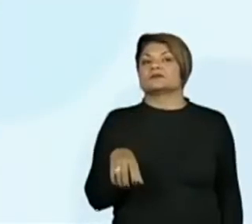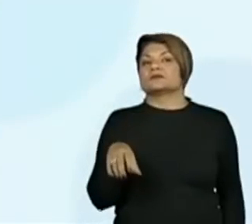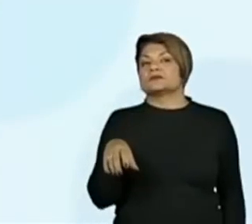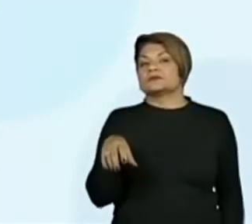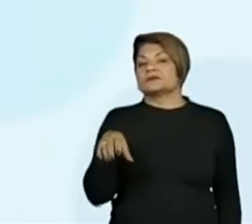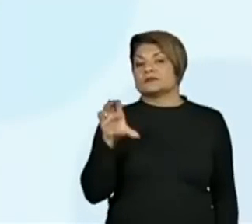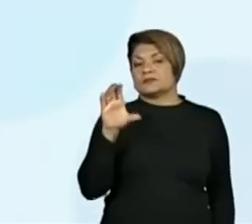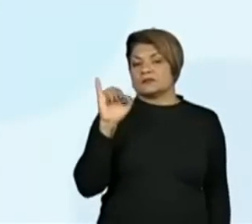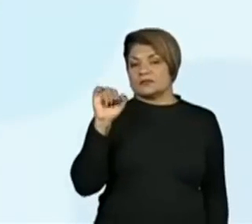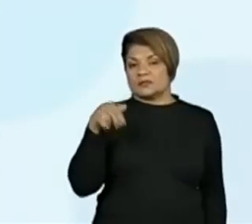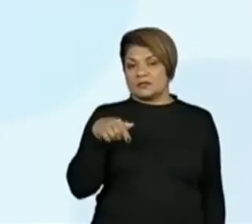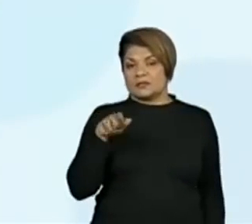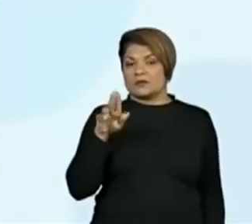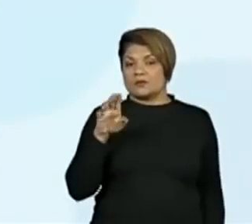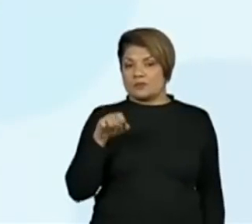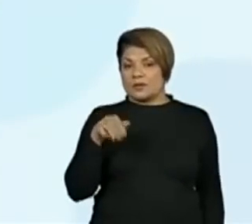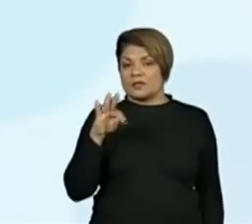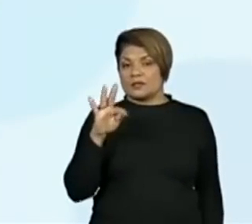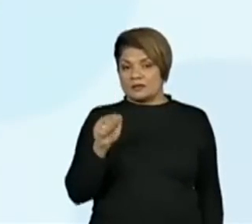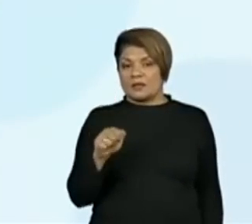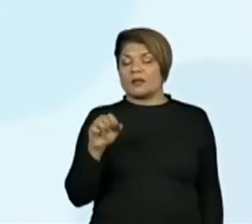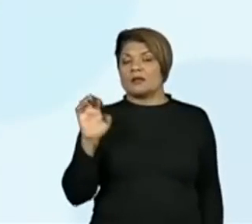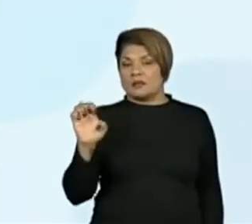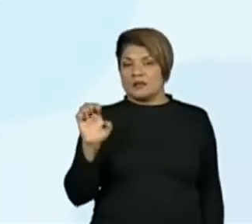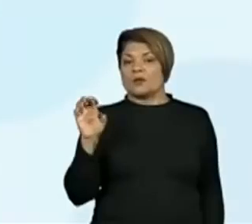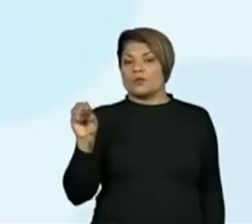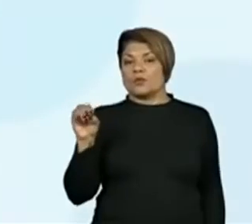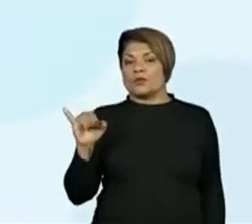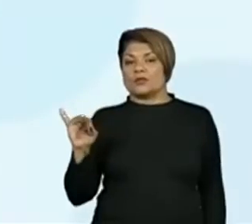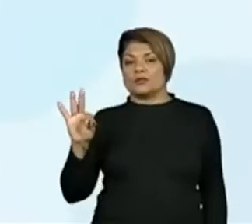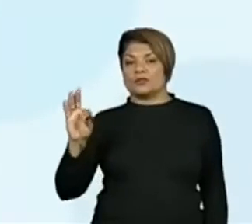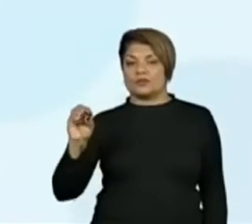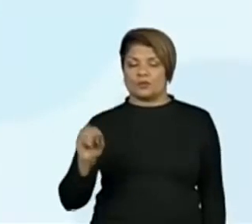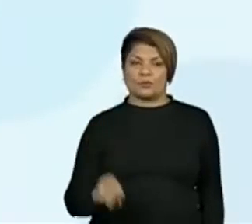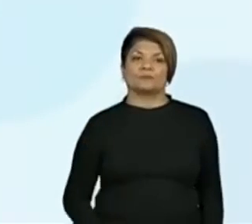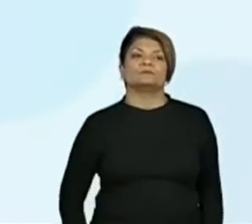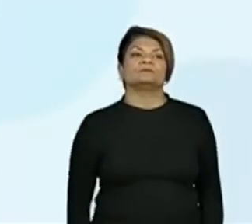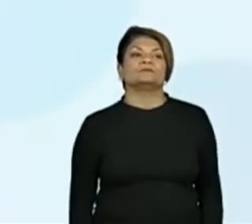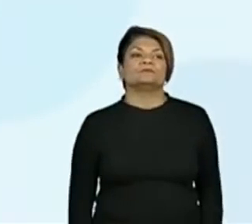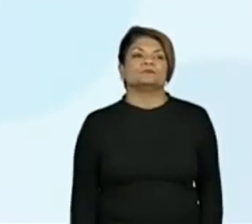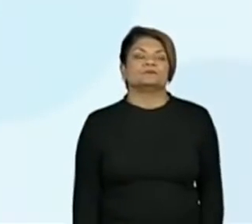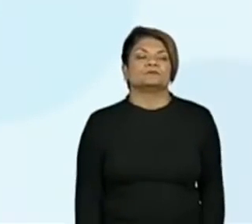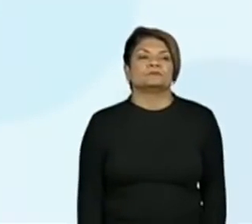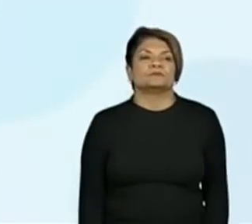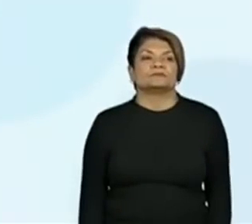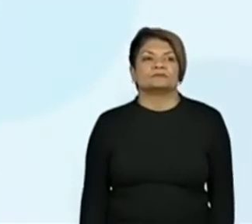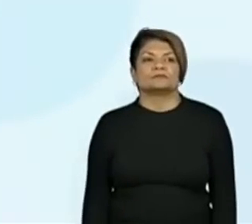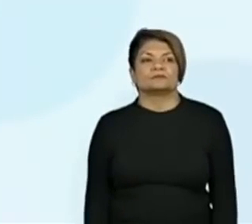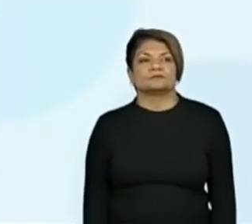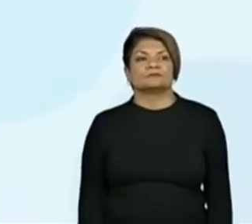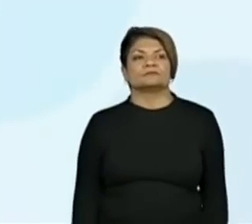1.958, tá bom? Então, eu vou escrever aqui. Primeiro, eu vou começar com